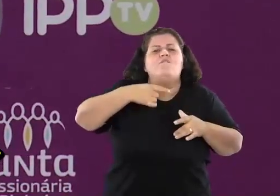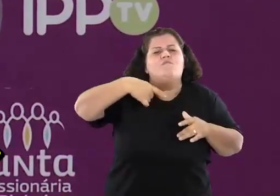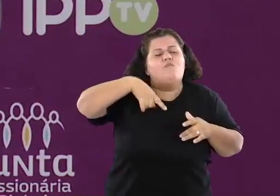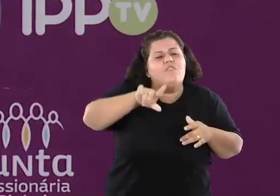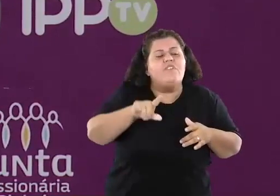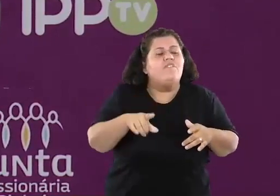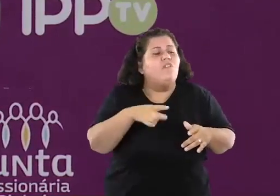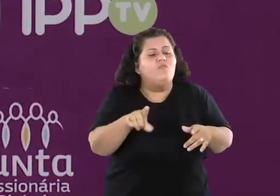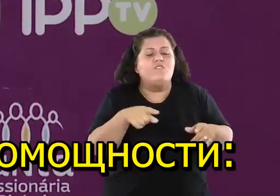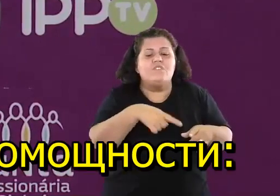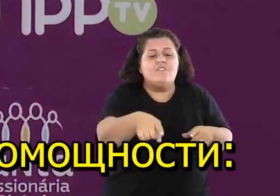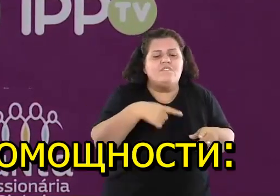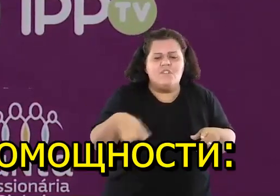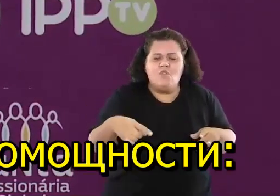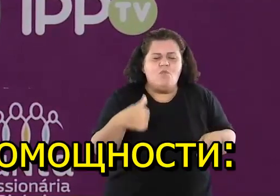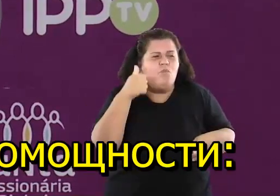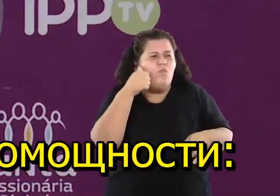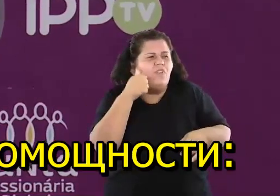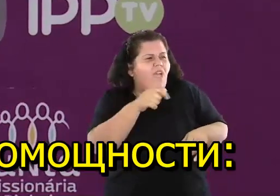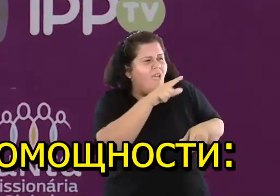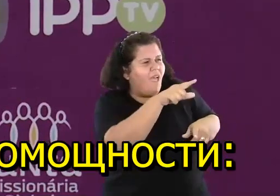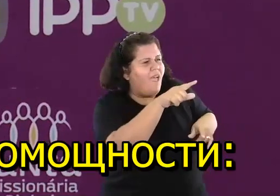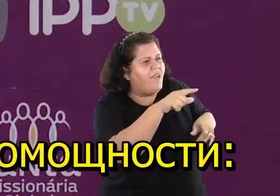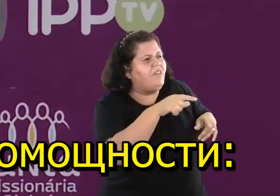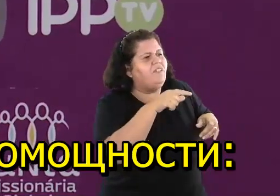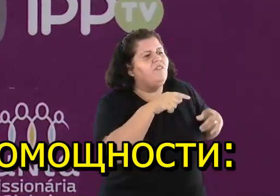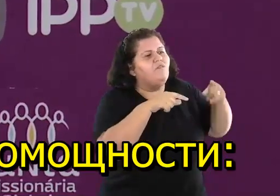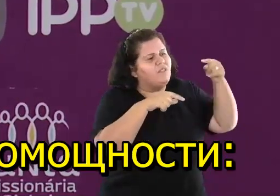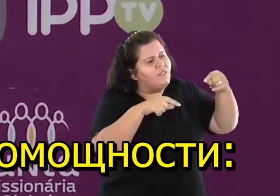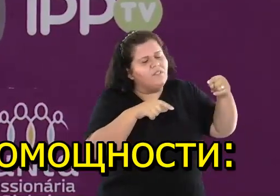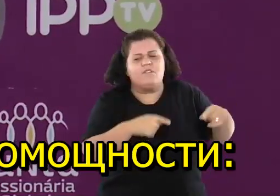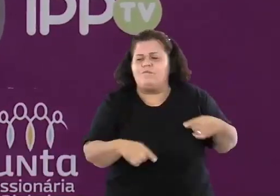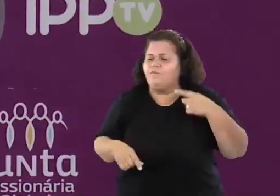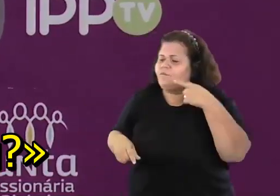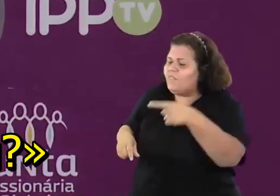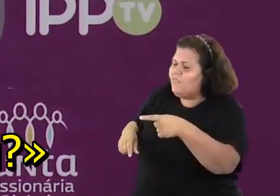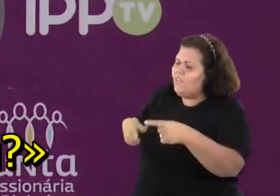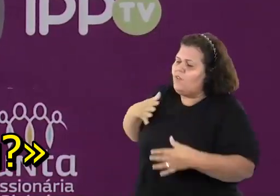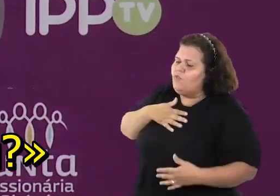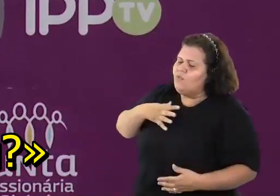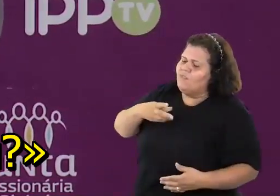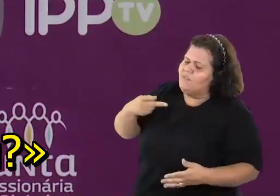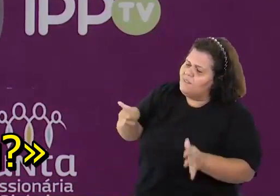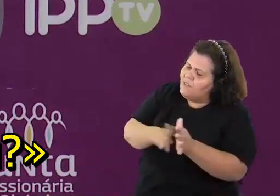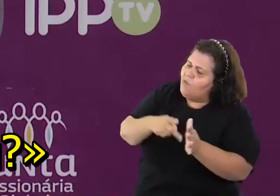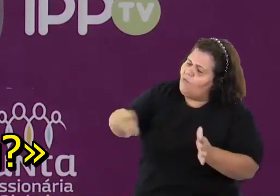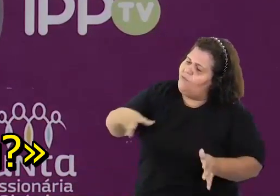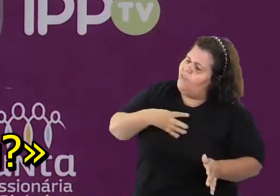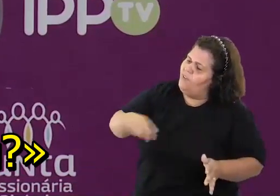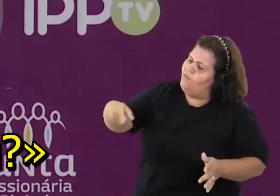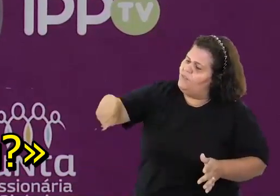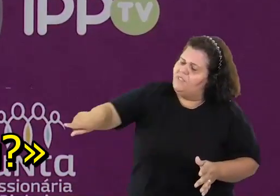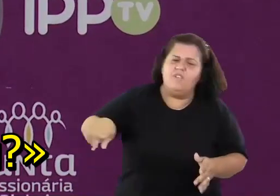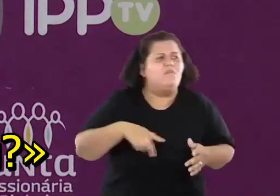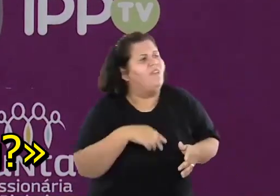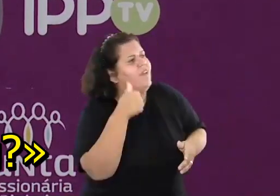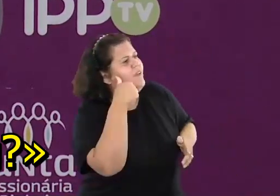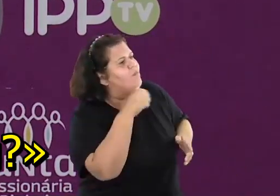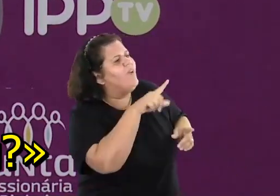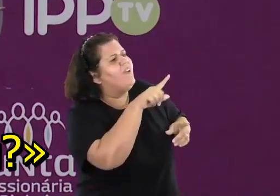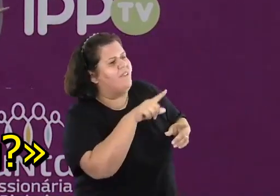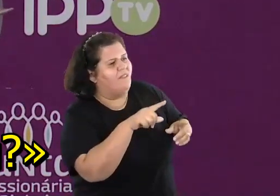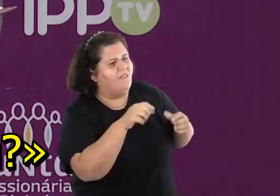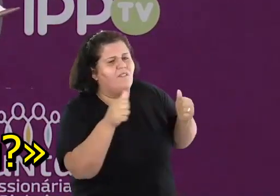mãe. A quarta palavra foi uma palavra de desamparo: Deus meu, Deus meu, por